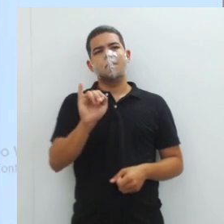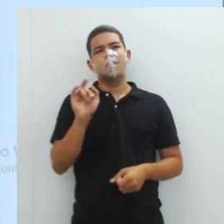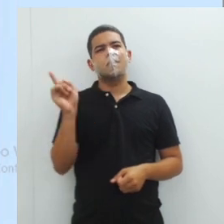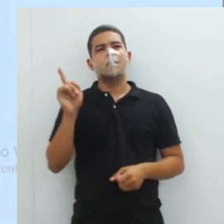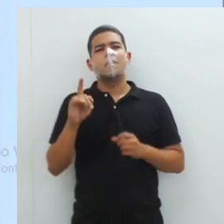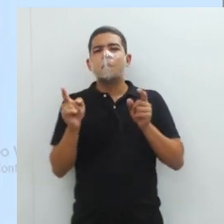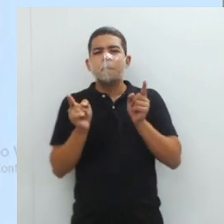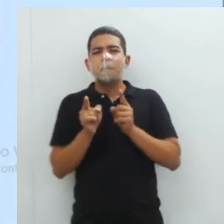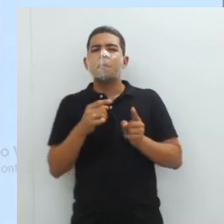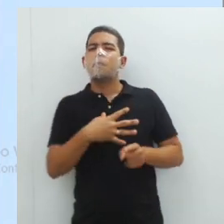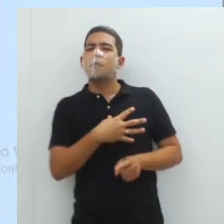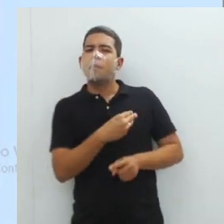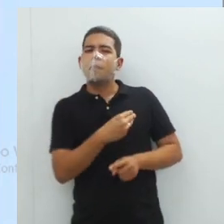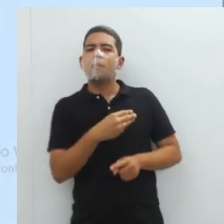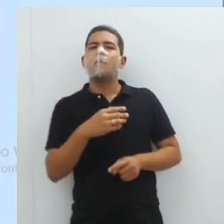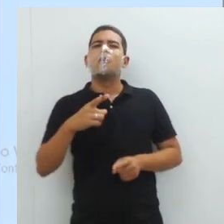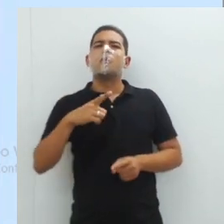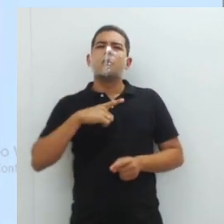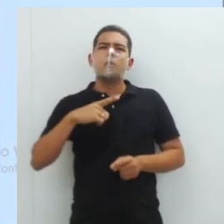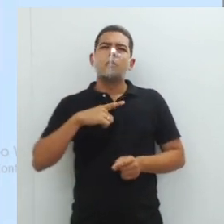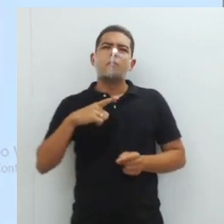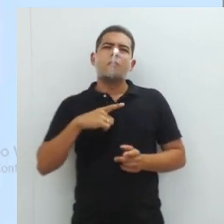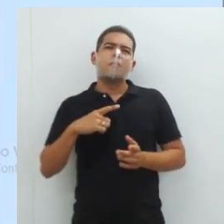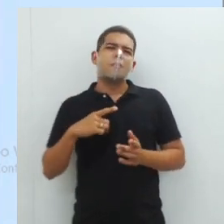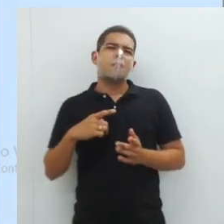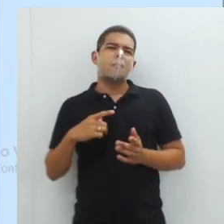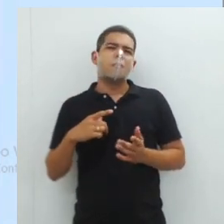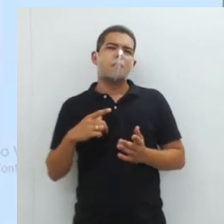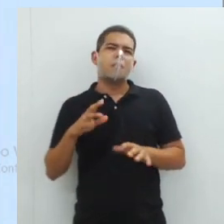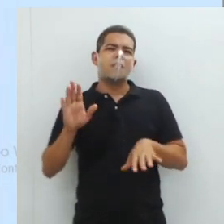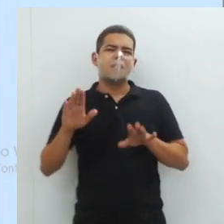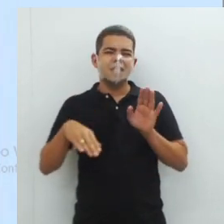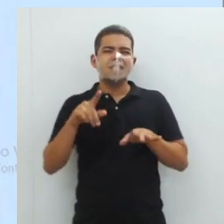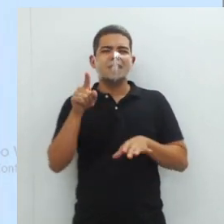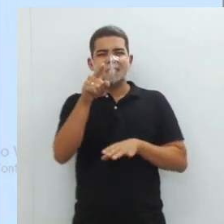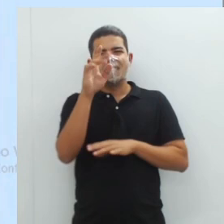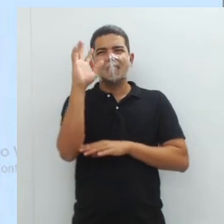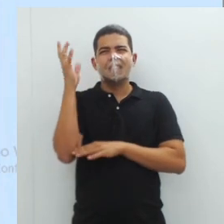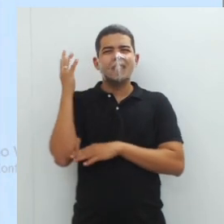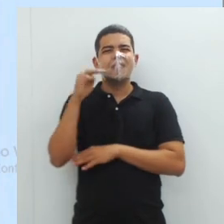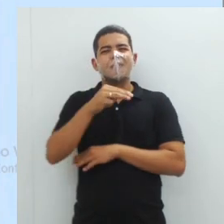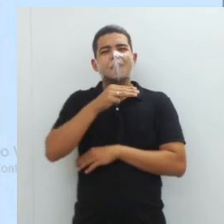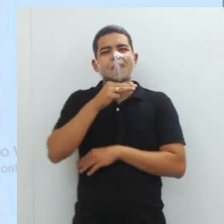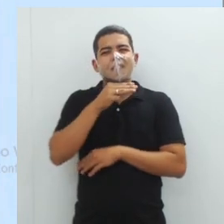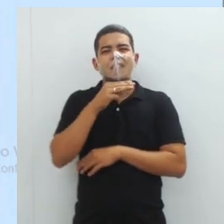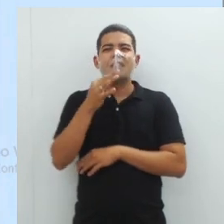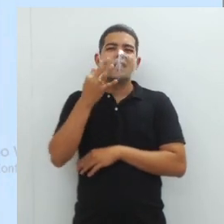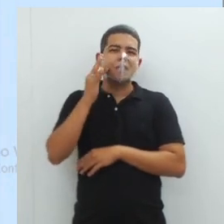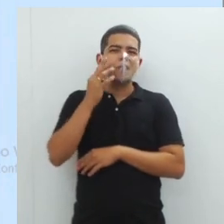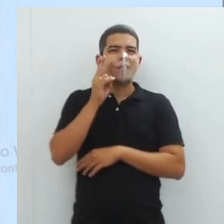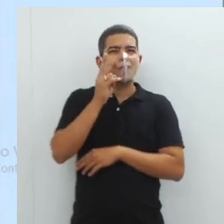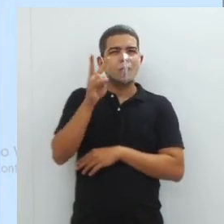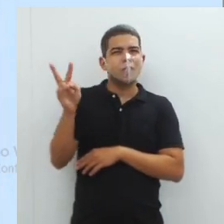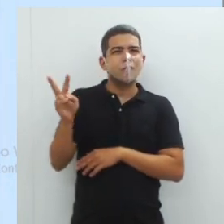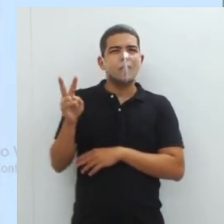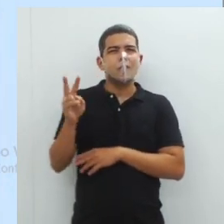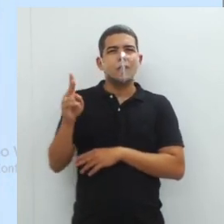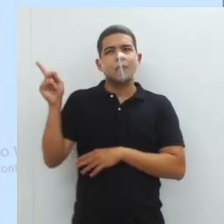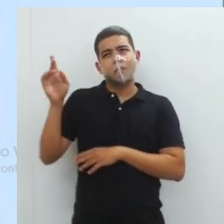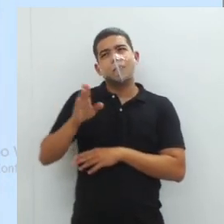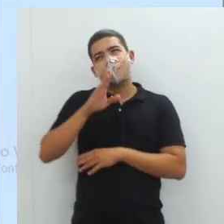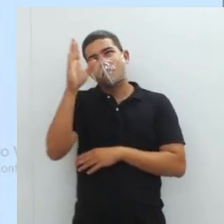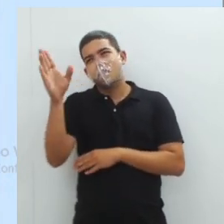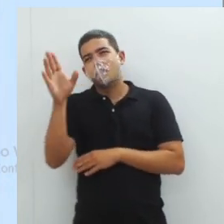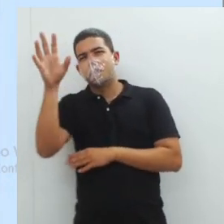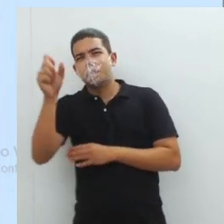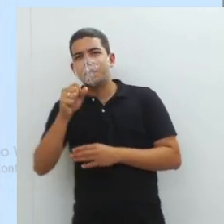mamíferos, eles vão estar fazendo o seguinte. Talvez vocês já tenham visto ali um pé de manga, uma fruteira. O que acontece? Está em época da fruta, ele vai lá comer a